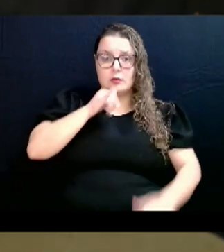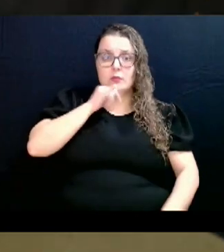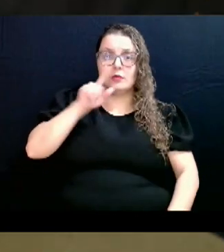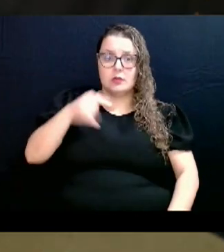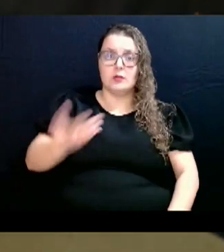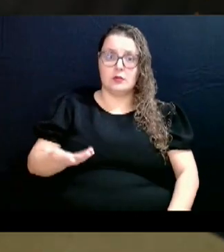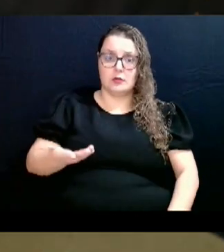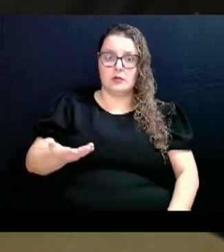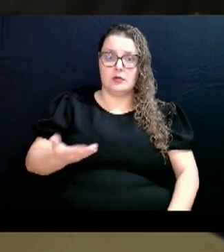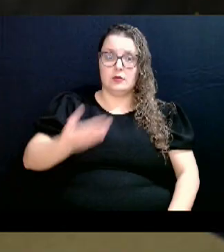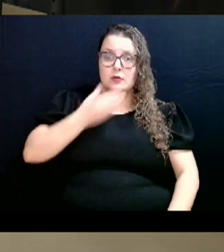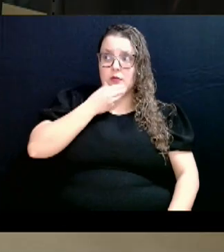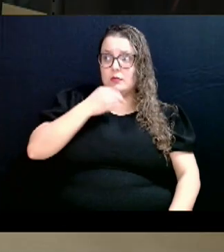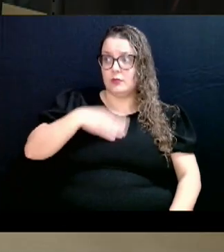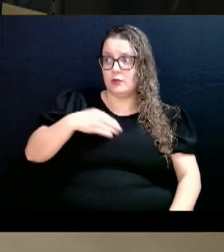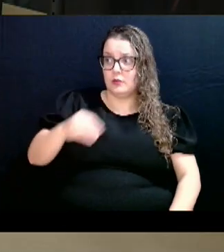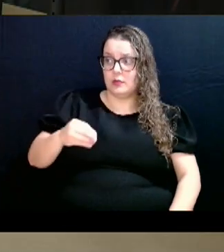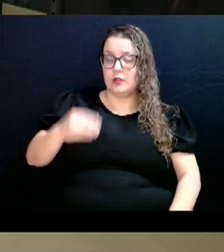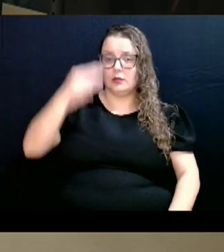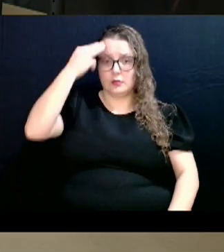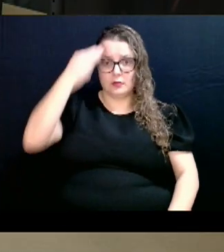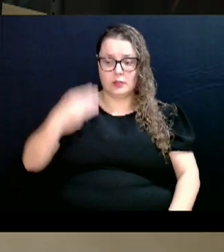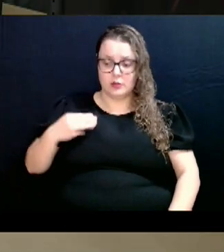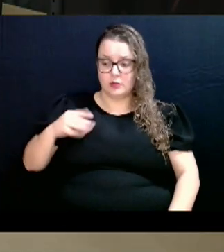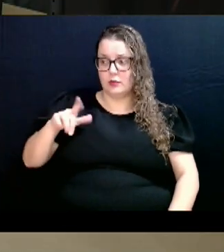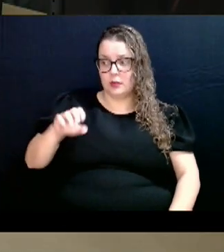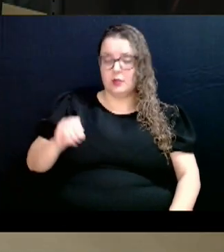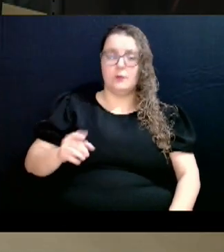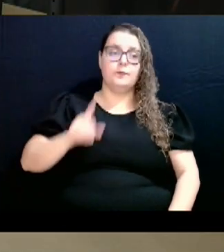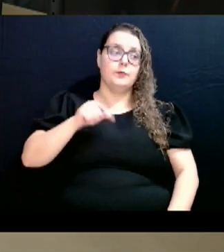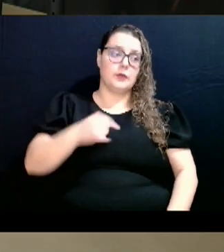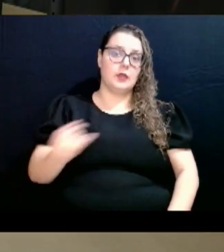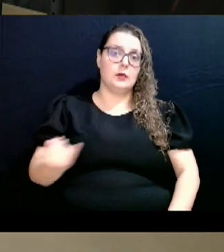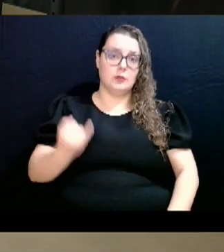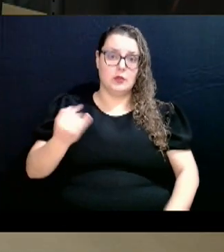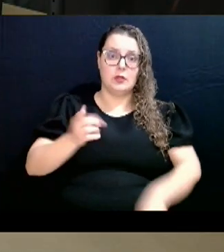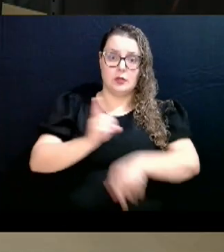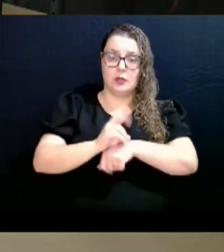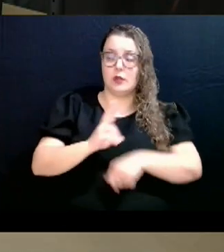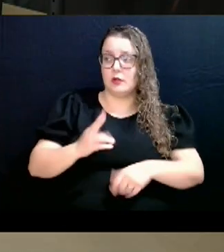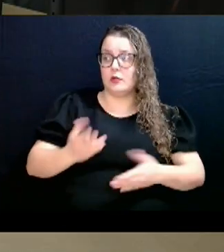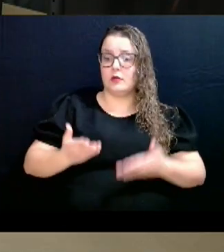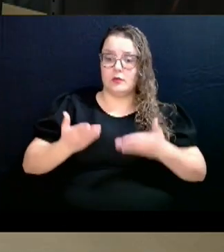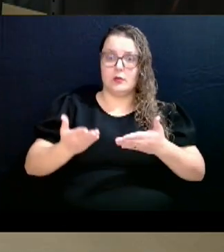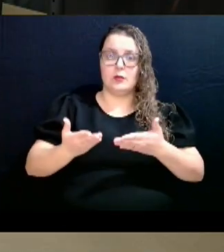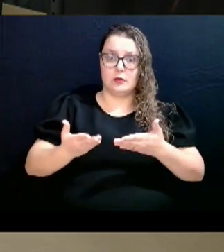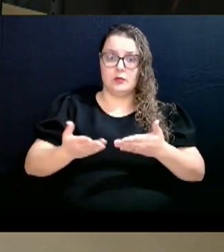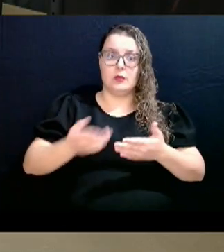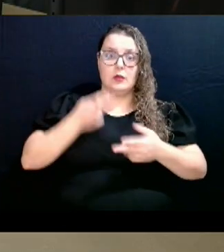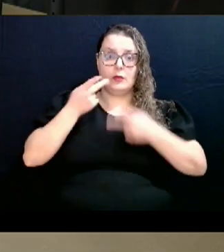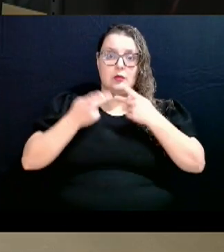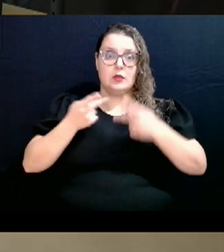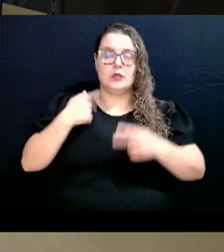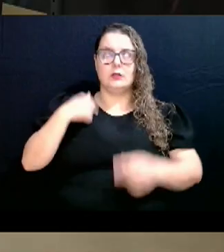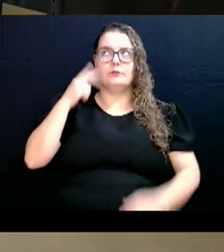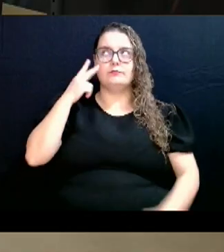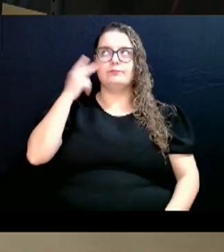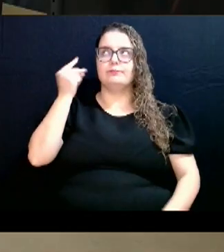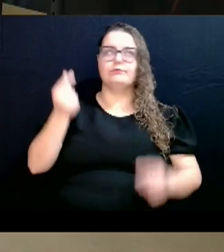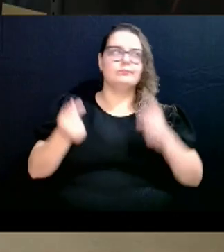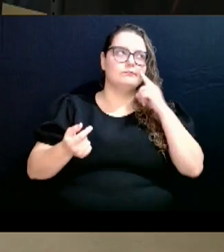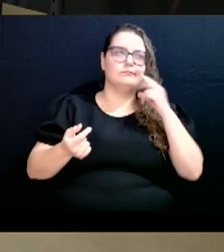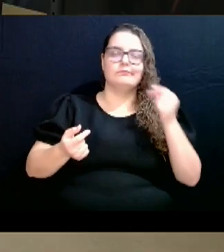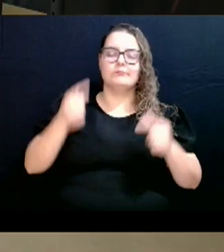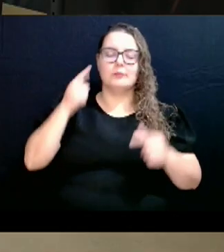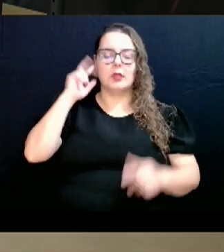Léo. É muito interessante que a doutora foi trazendo esse caso, já fui tendo aqui vários insights, né, e pensando também